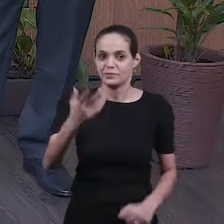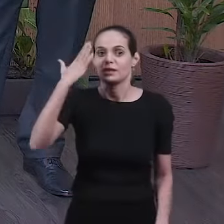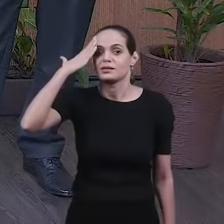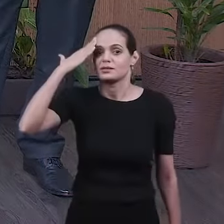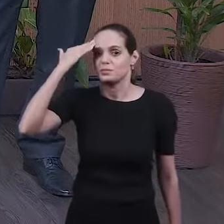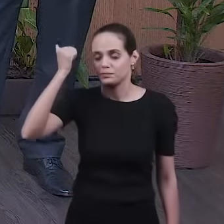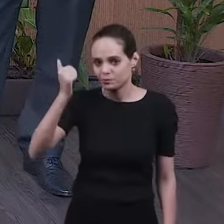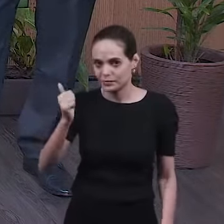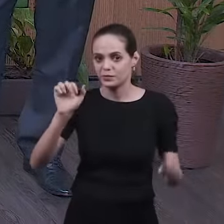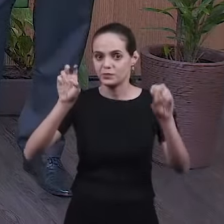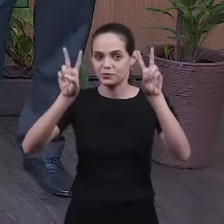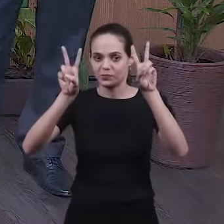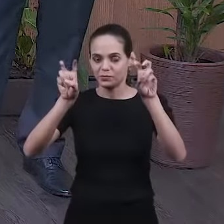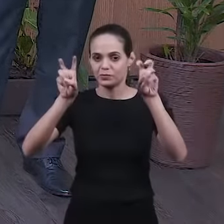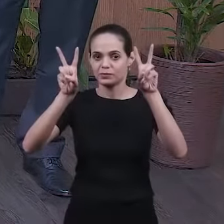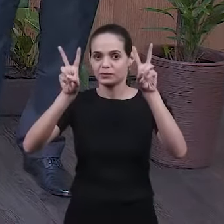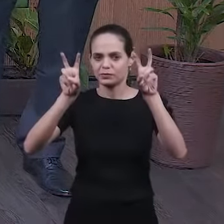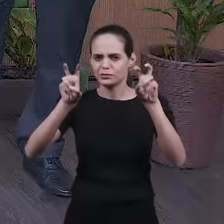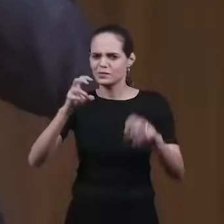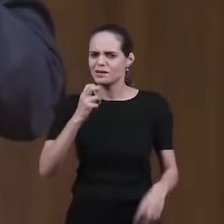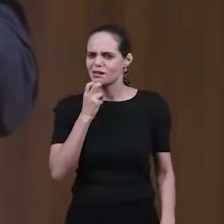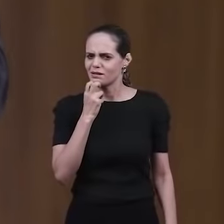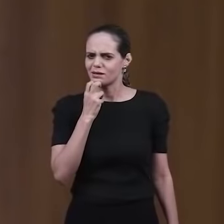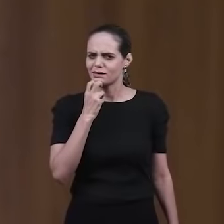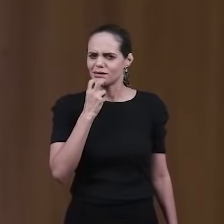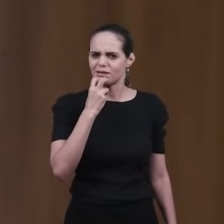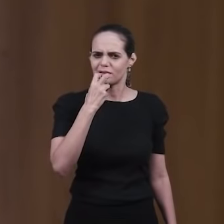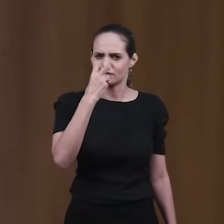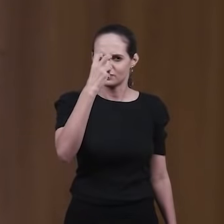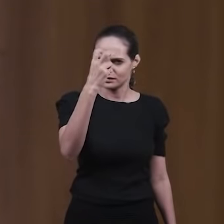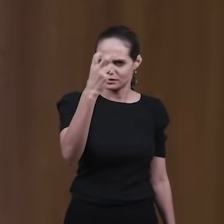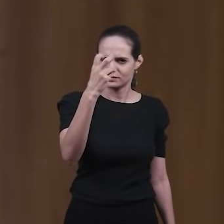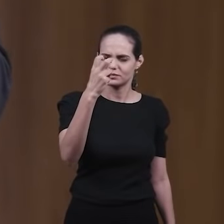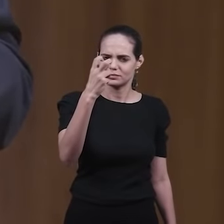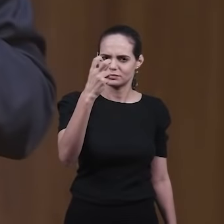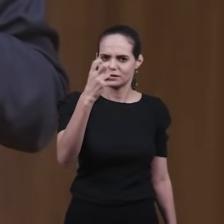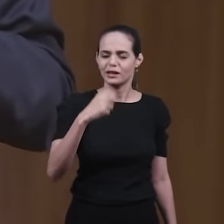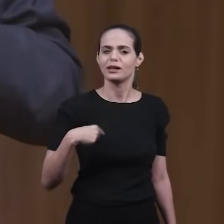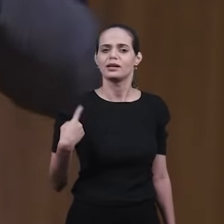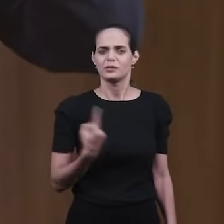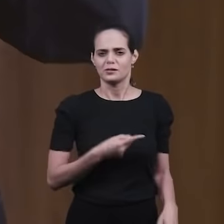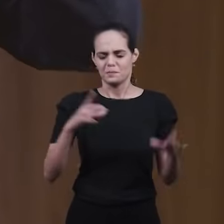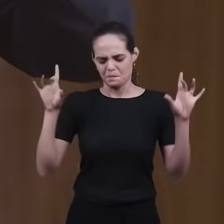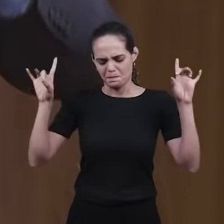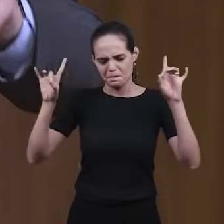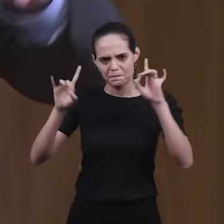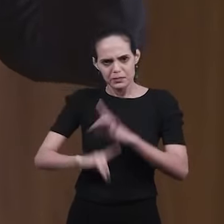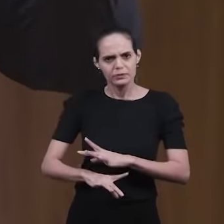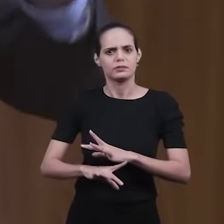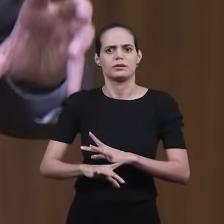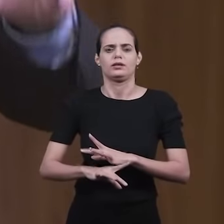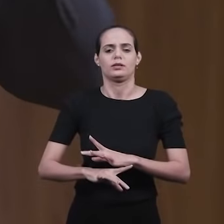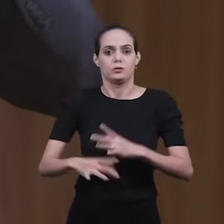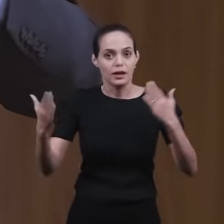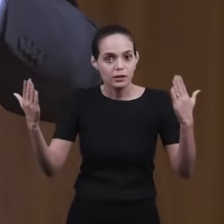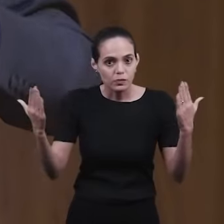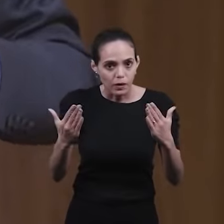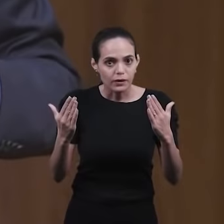se trata esse grito e, mais ainda, estar preparado neste